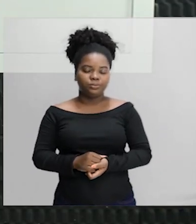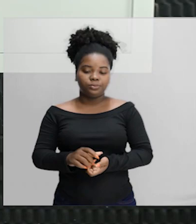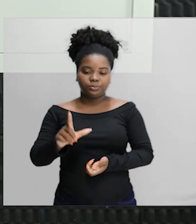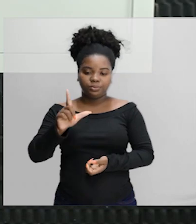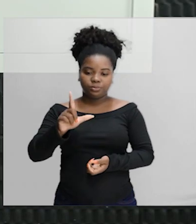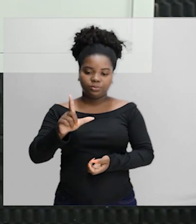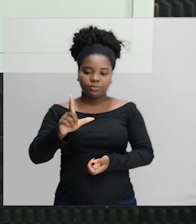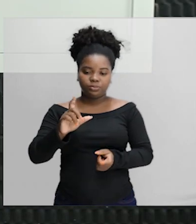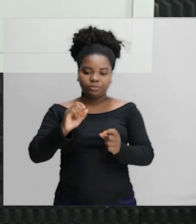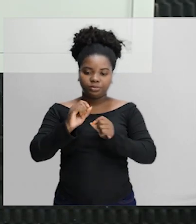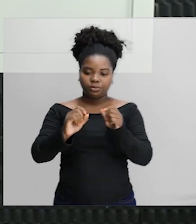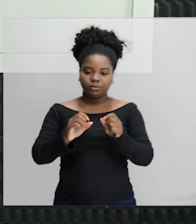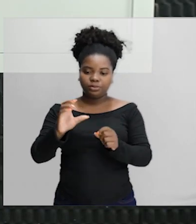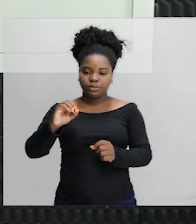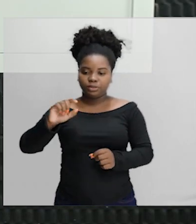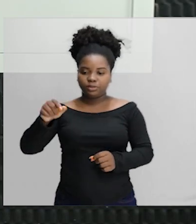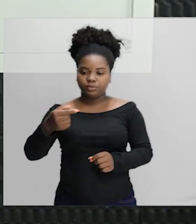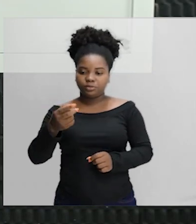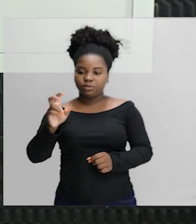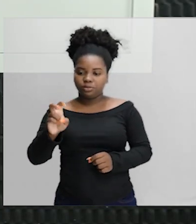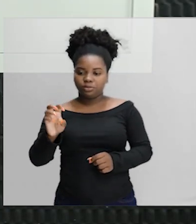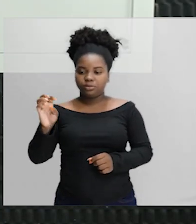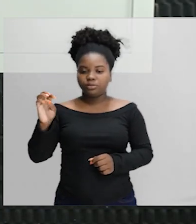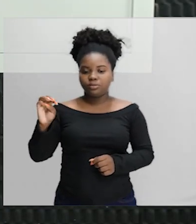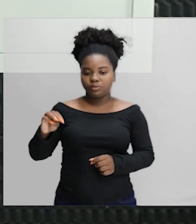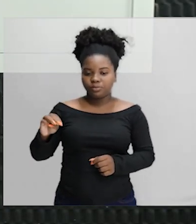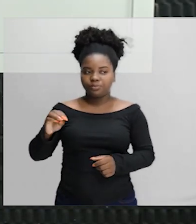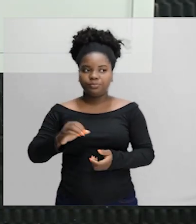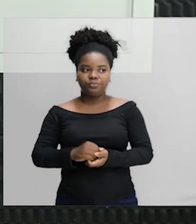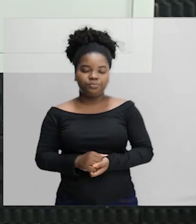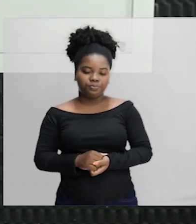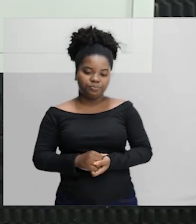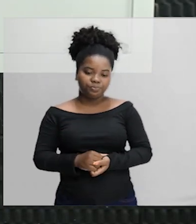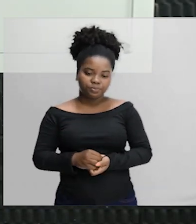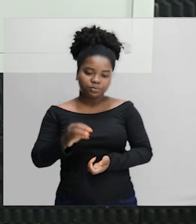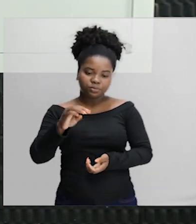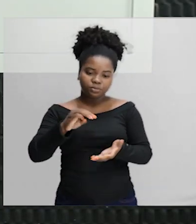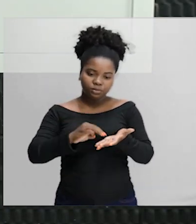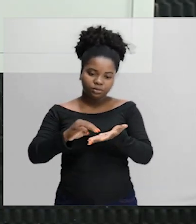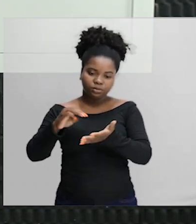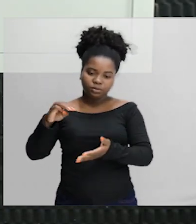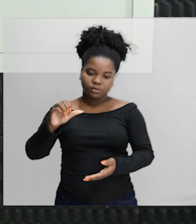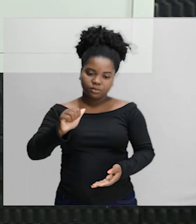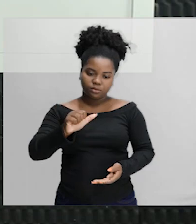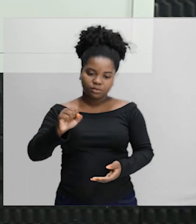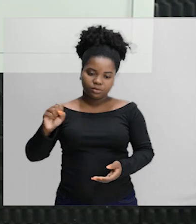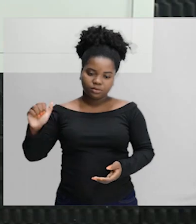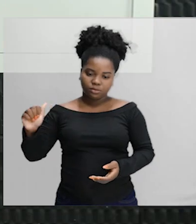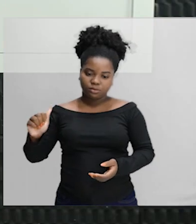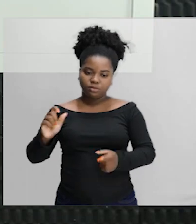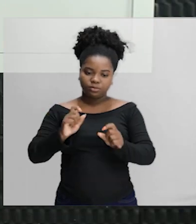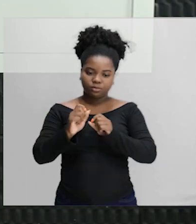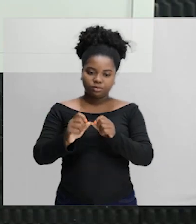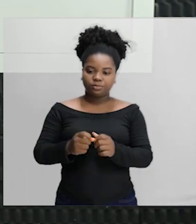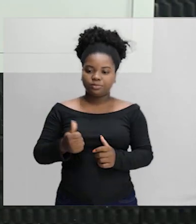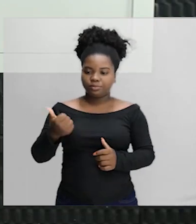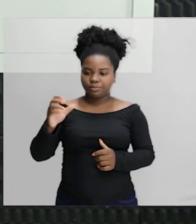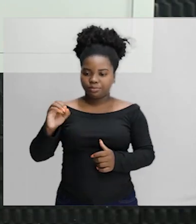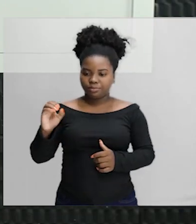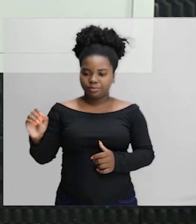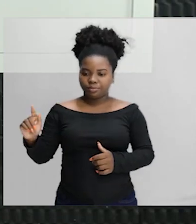ele é de 0,5 metros, ok? A massa da barra lá é de